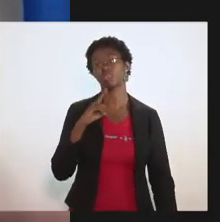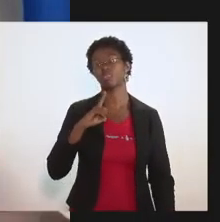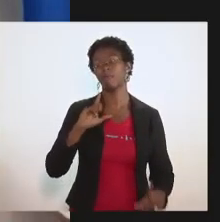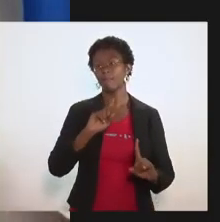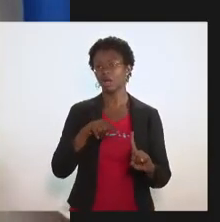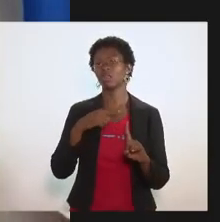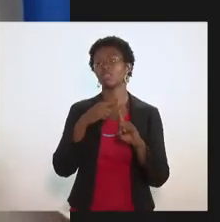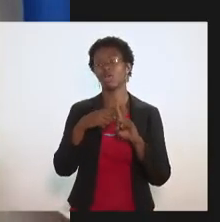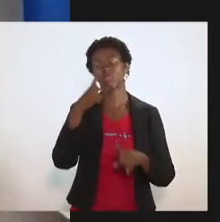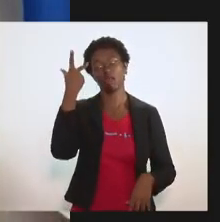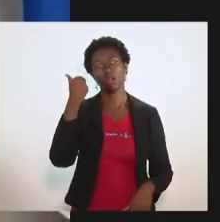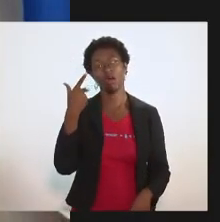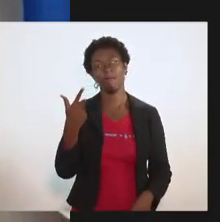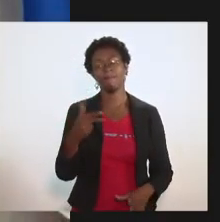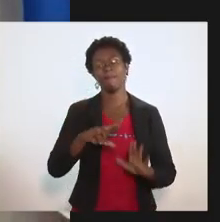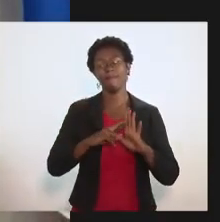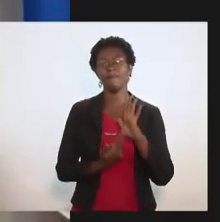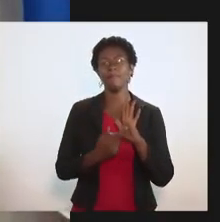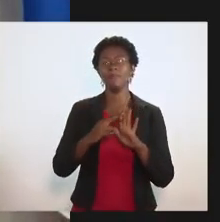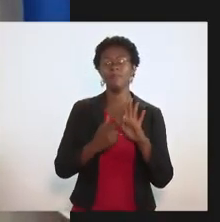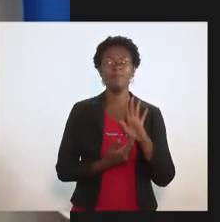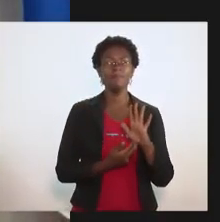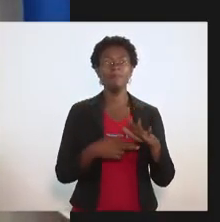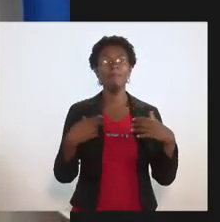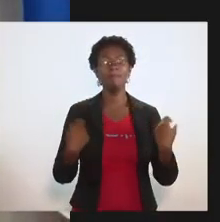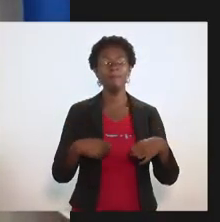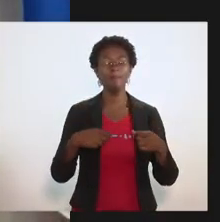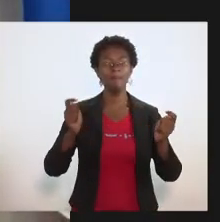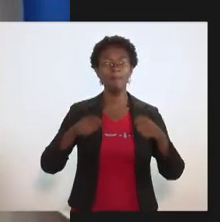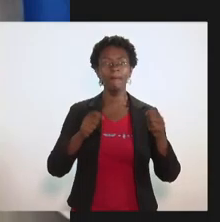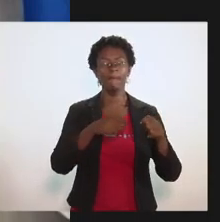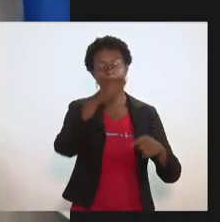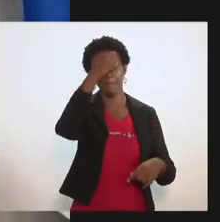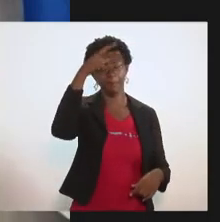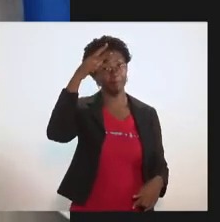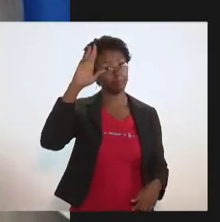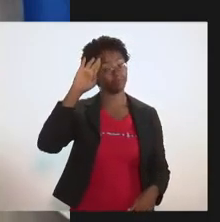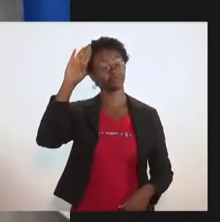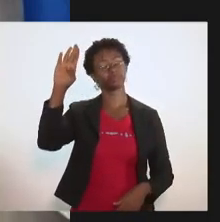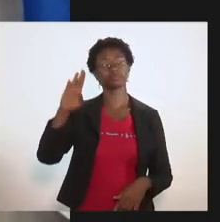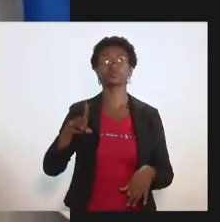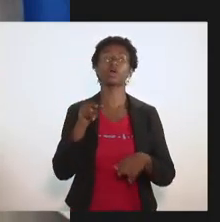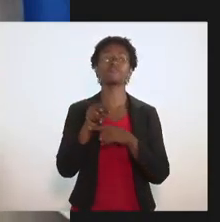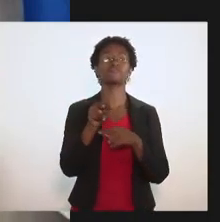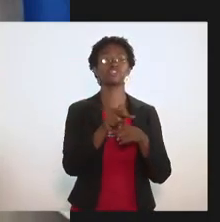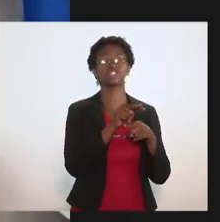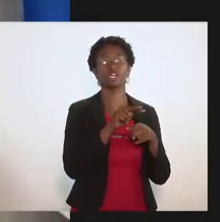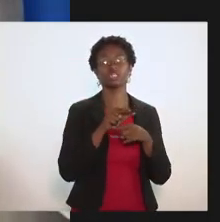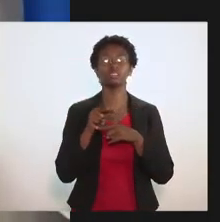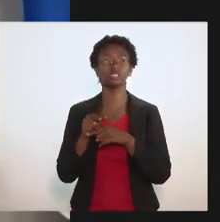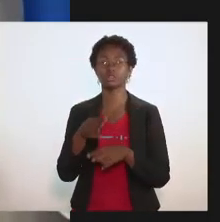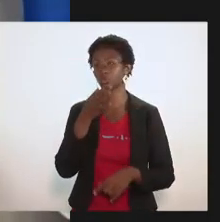acústico. Então, eu acho que isso contribui para que a Assembleia não caia em descrédito, não aprove letra morta,